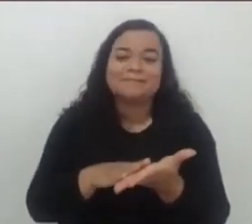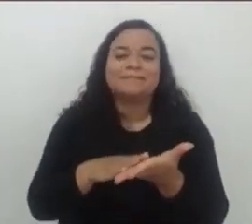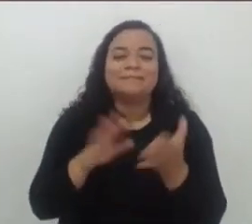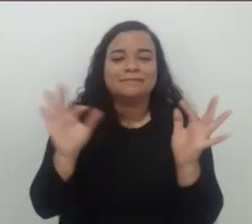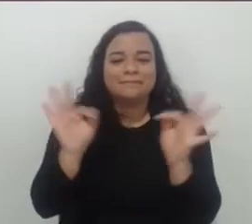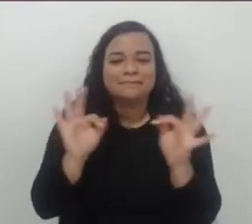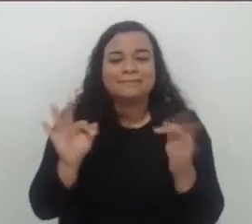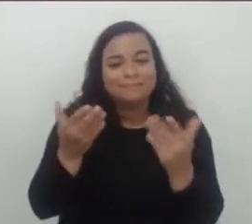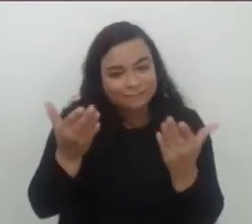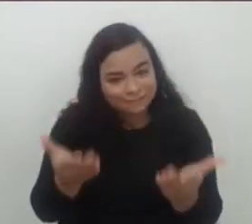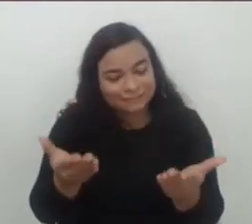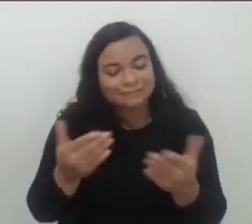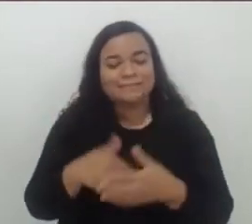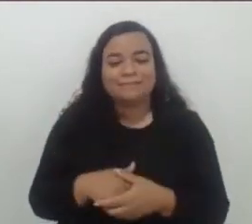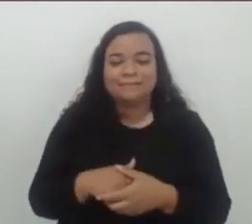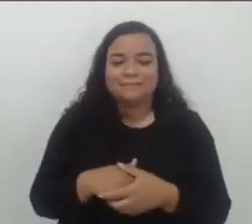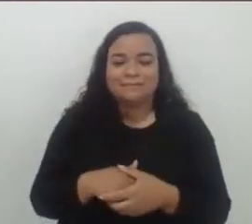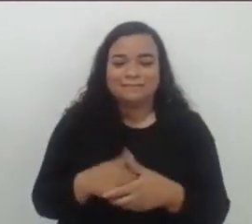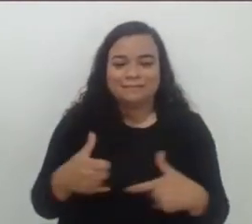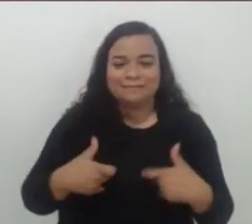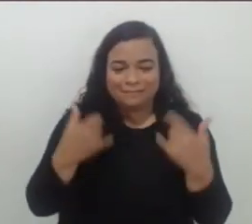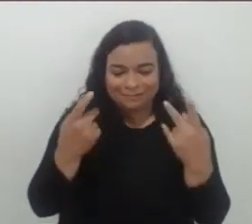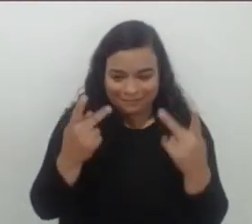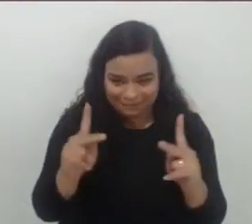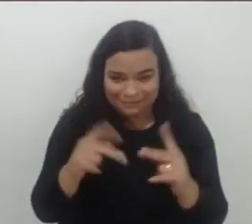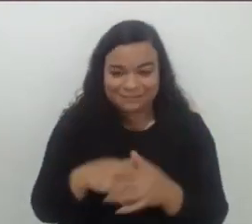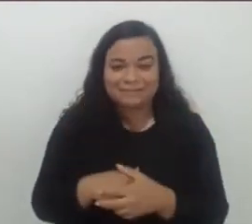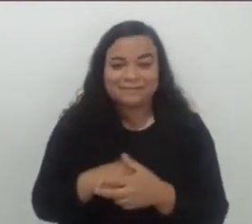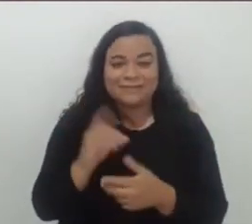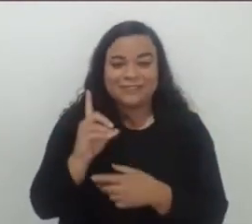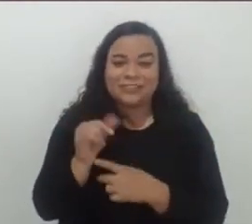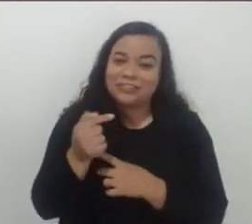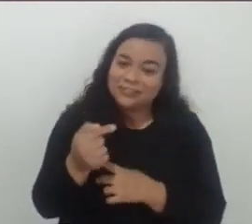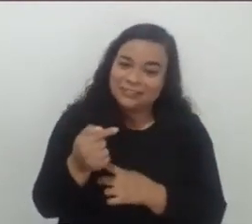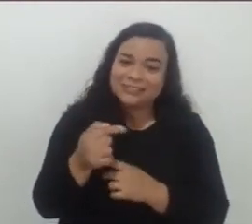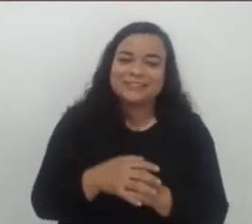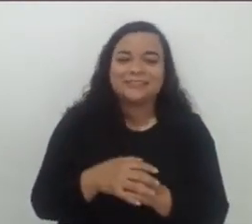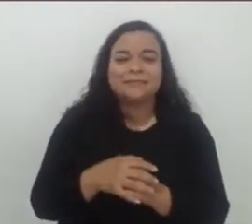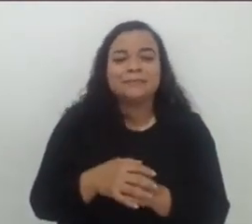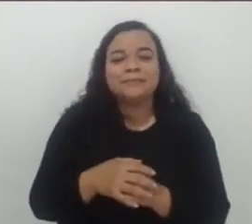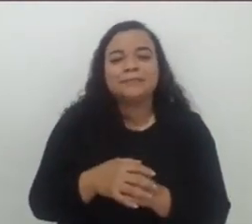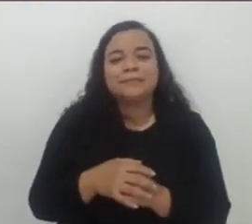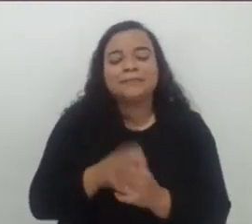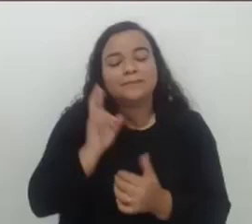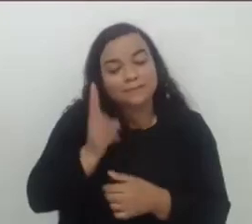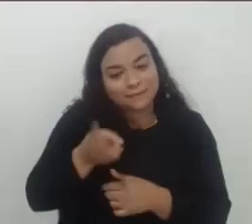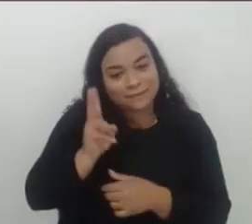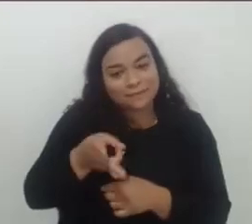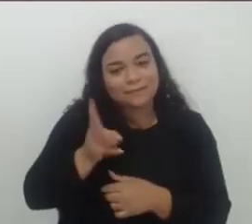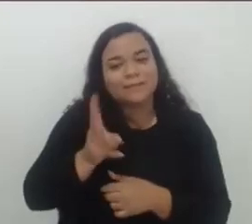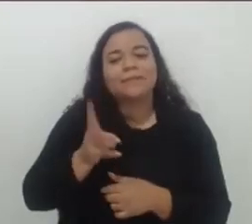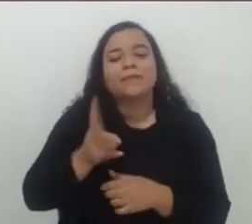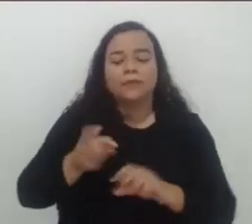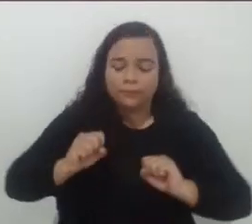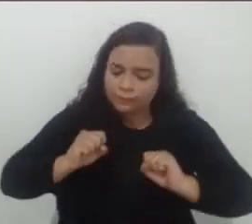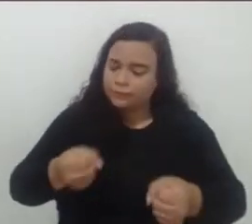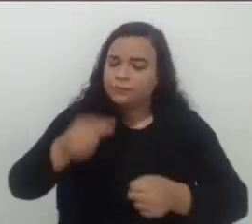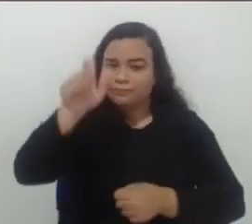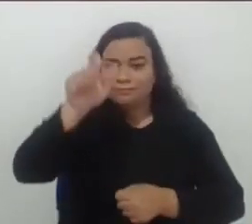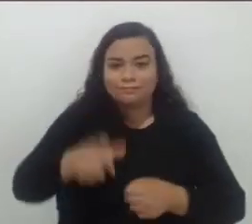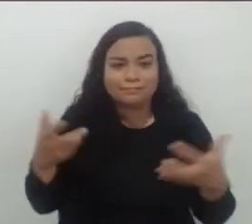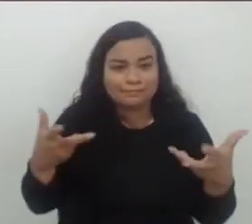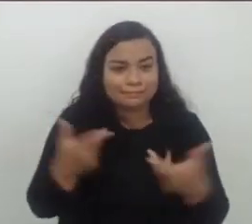Vossa Excelência nessa data tão importante. Continue assim, essa pessoa, eu